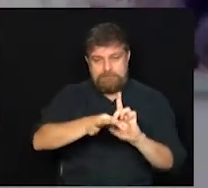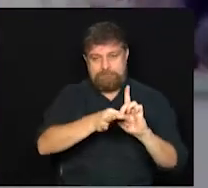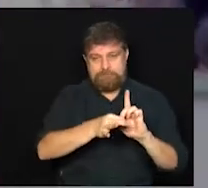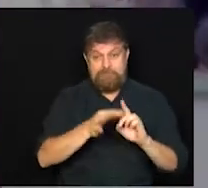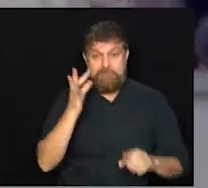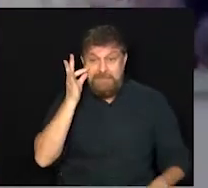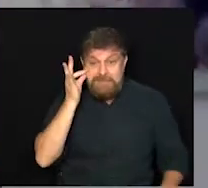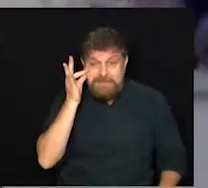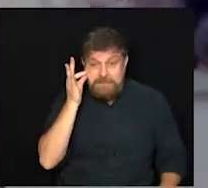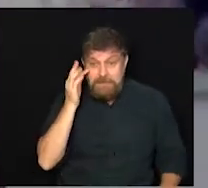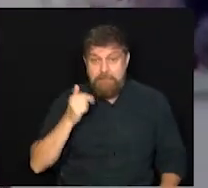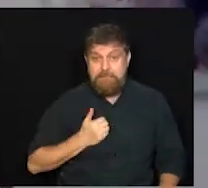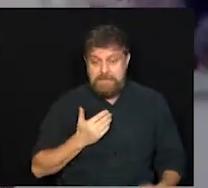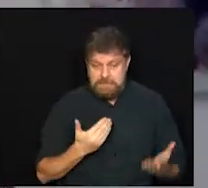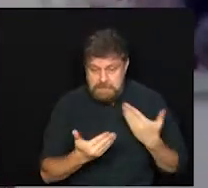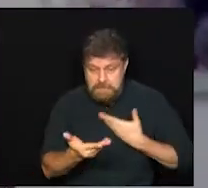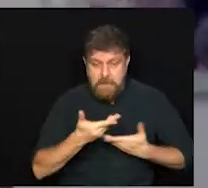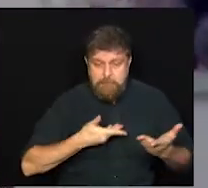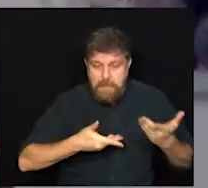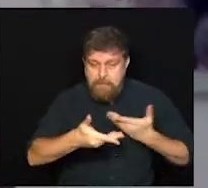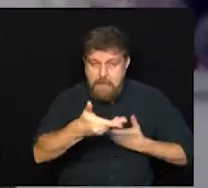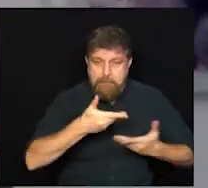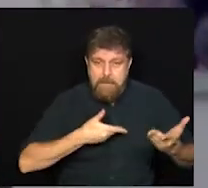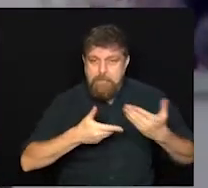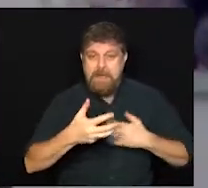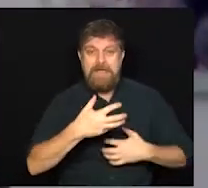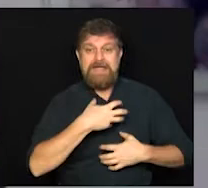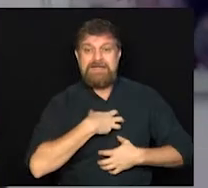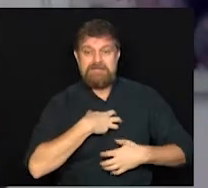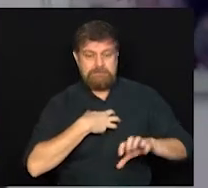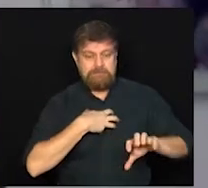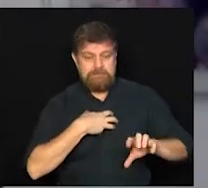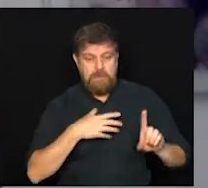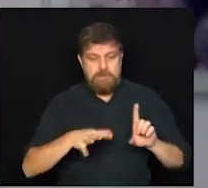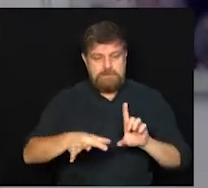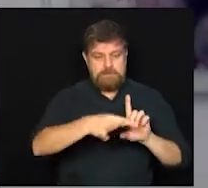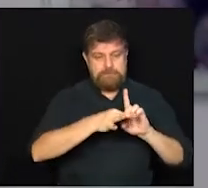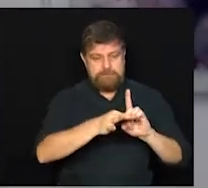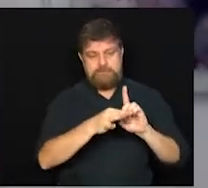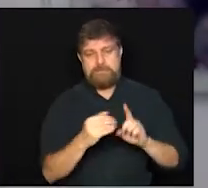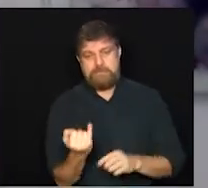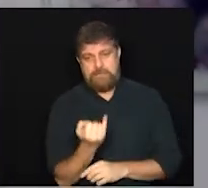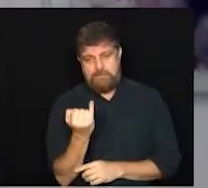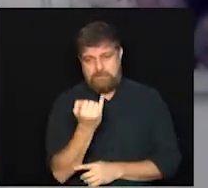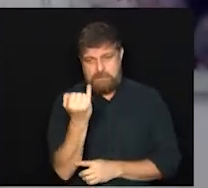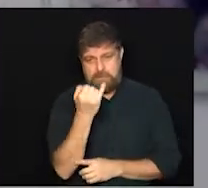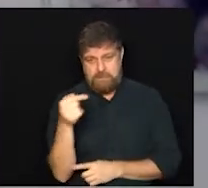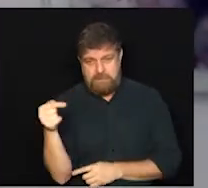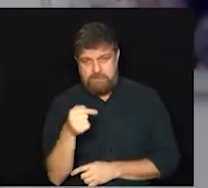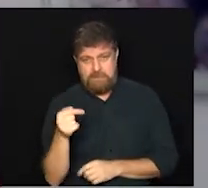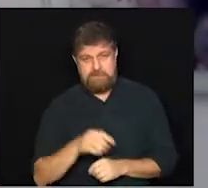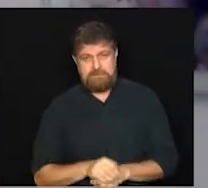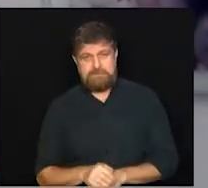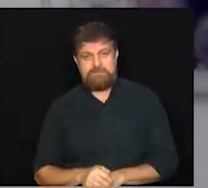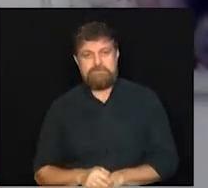fisicamente, mas eu estou com você. Então, esse sentimento de estamos juntos é muito importante. Isso no ensino remoto é